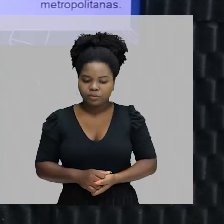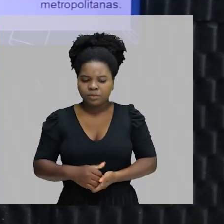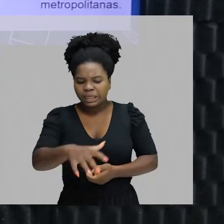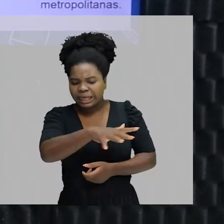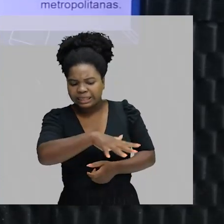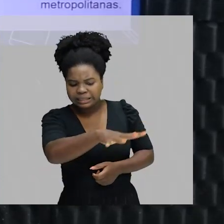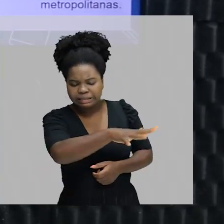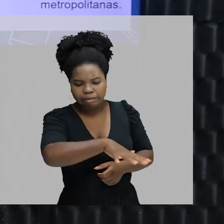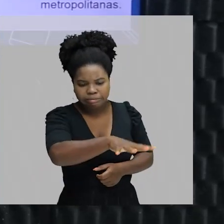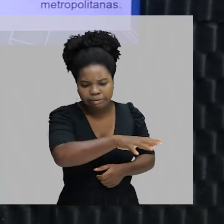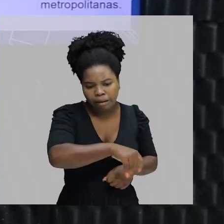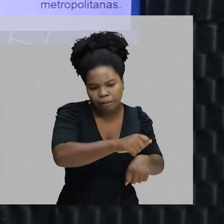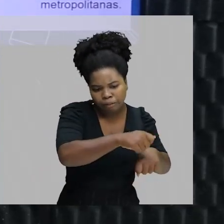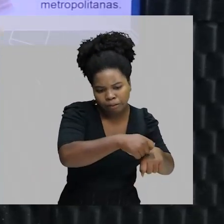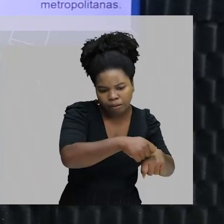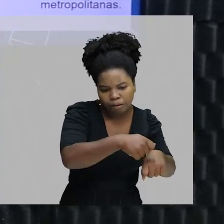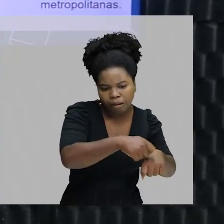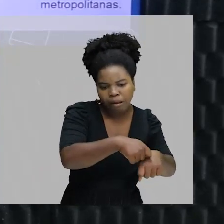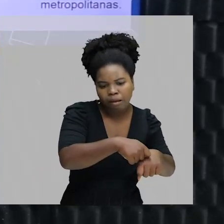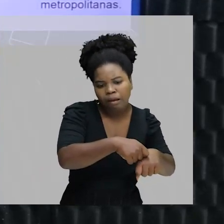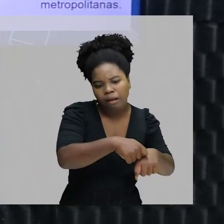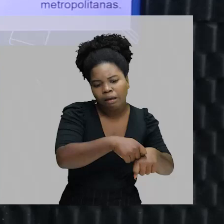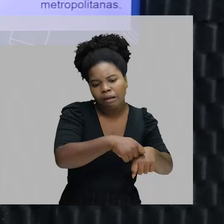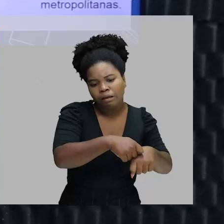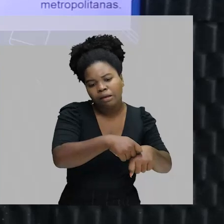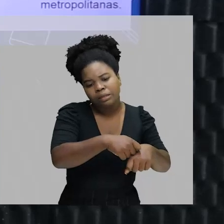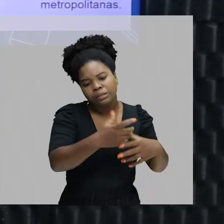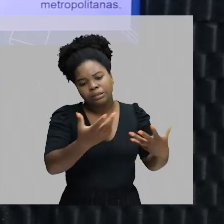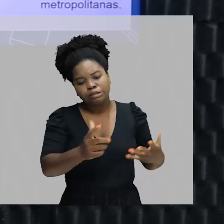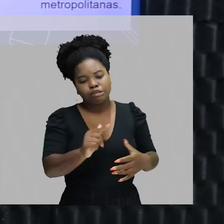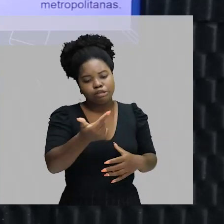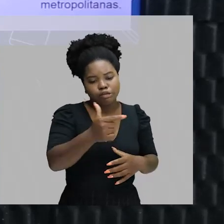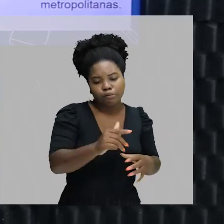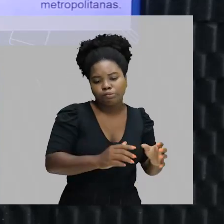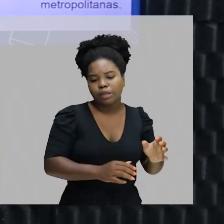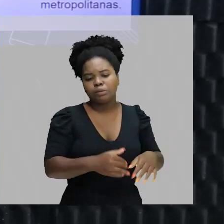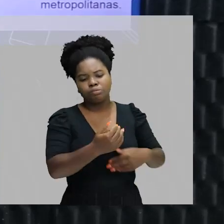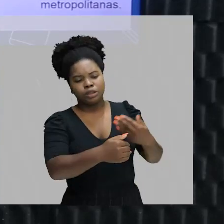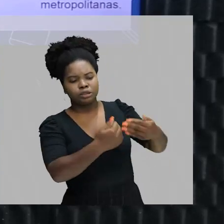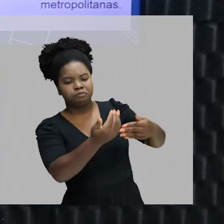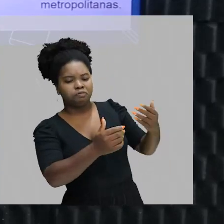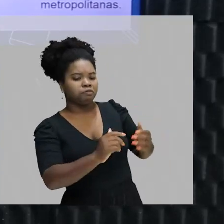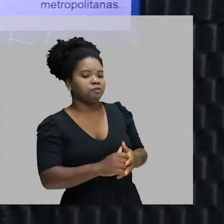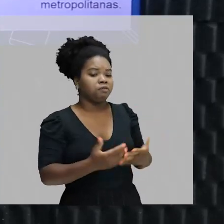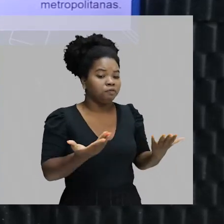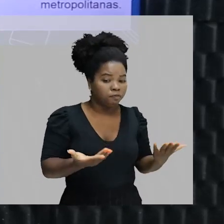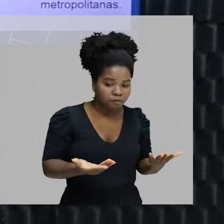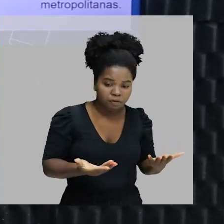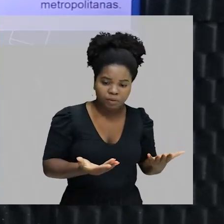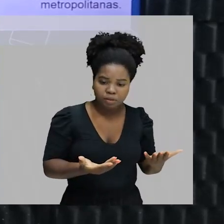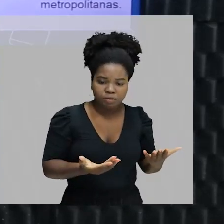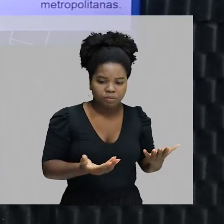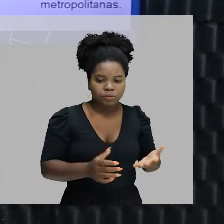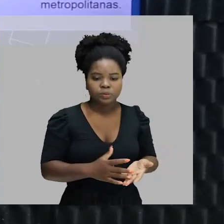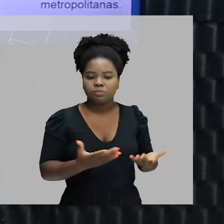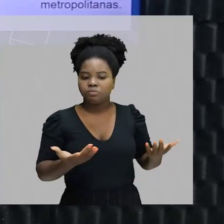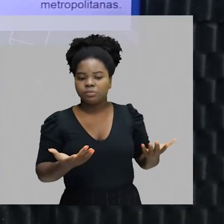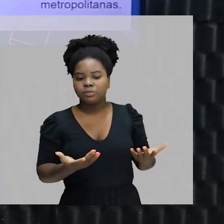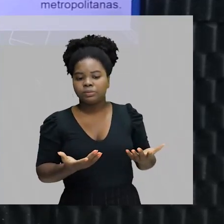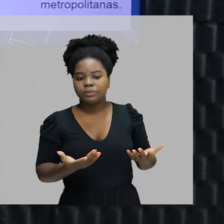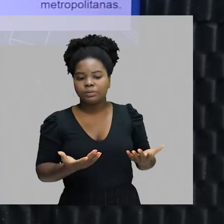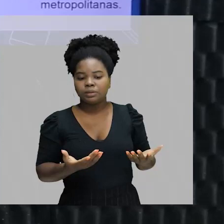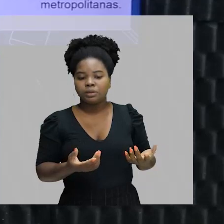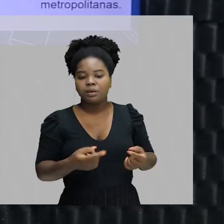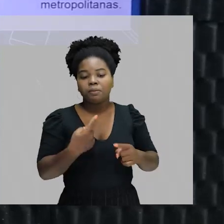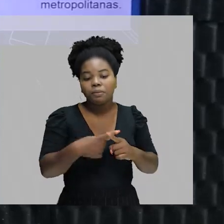áreas periféricas são, quer queira, quer não, áreas com menor infraestrutura, elas deixaram de crescer no Brasil e elas deixaram de